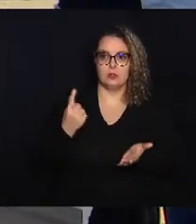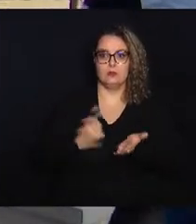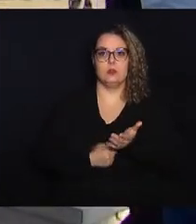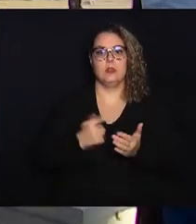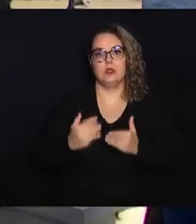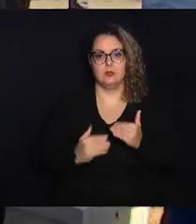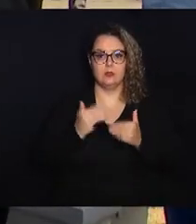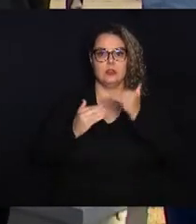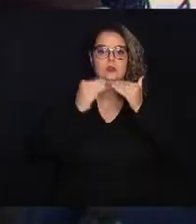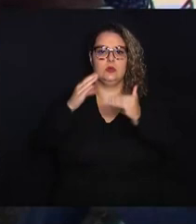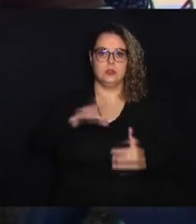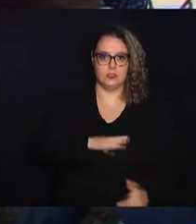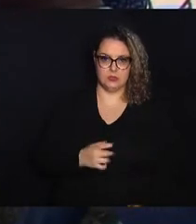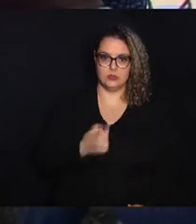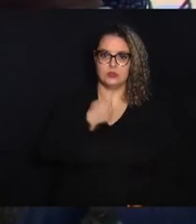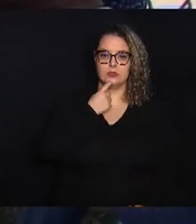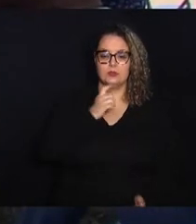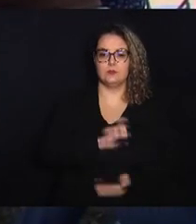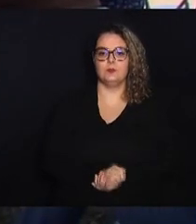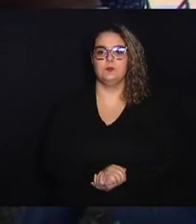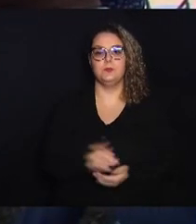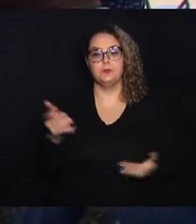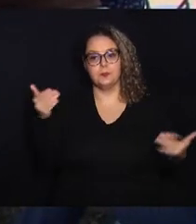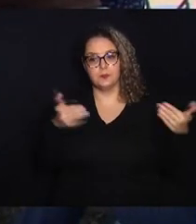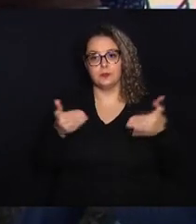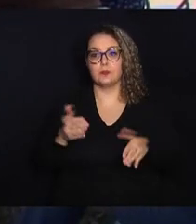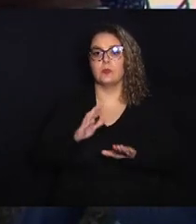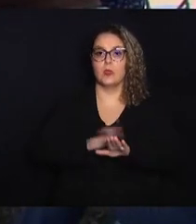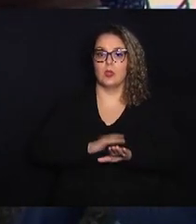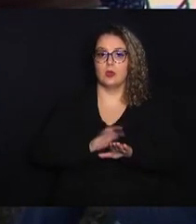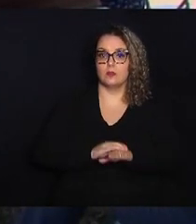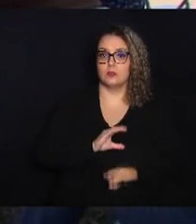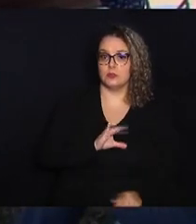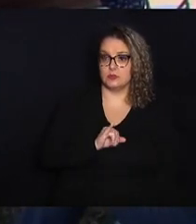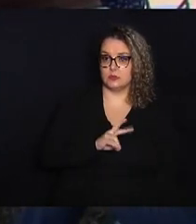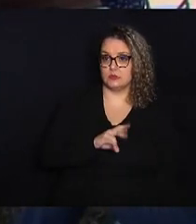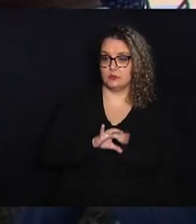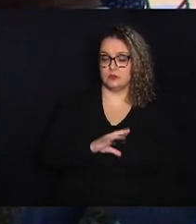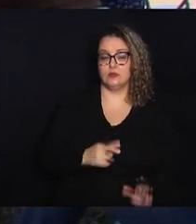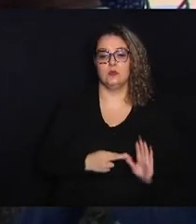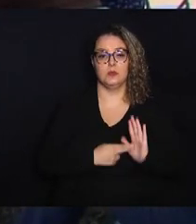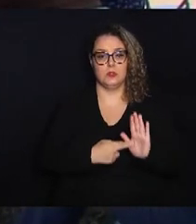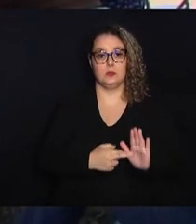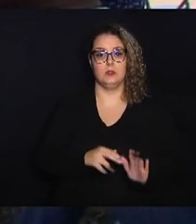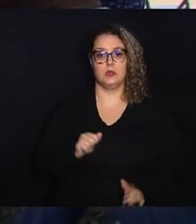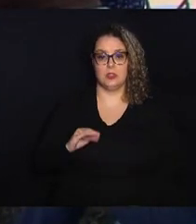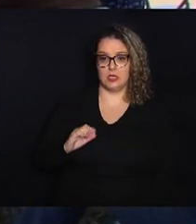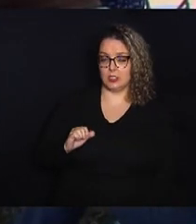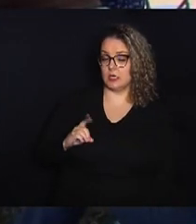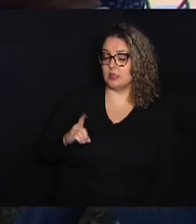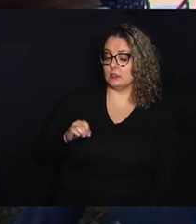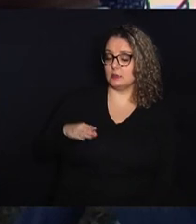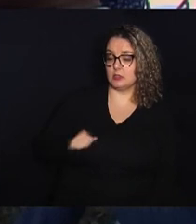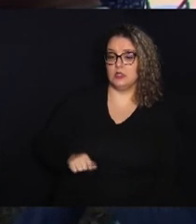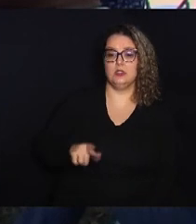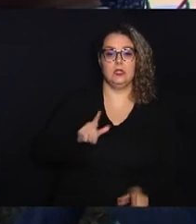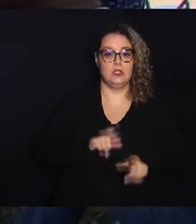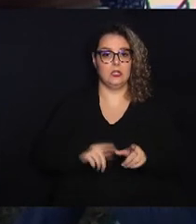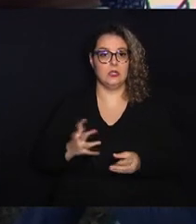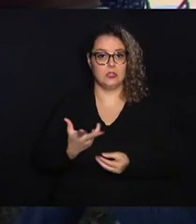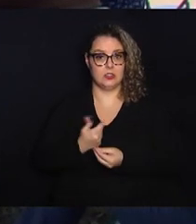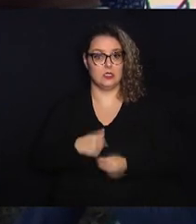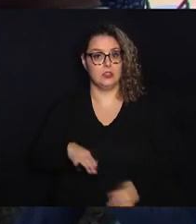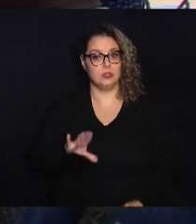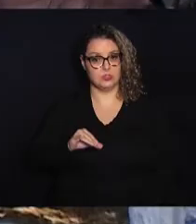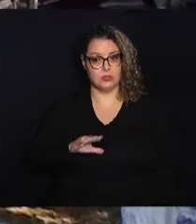construção da cidade de Campinas. Participaram do ato cívico representantes das Academias de Letras, Artes e